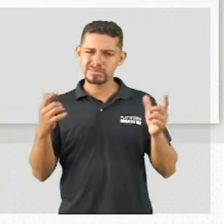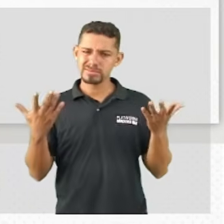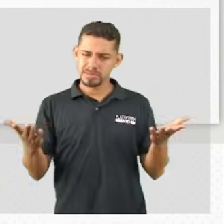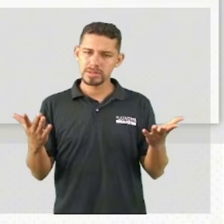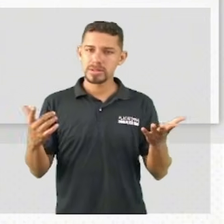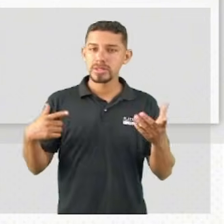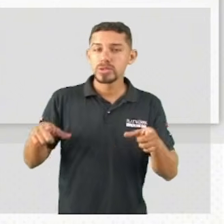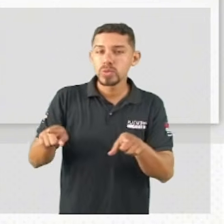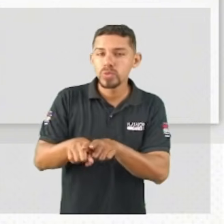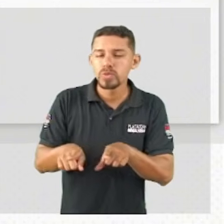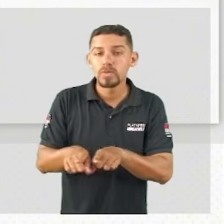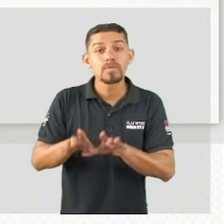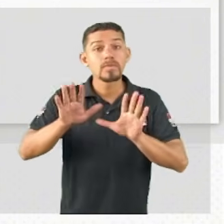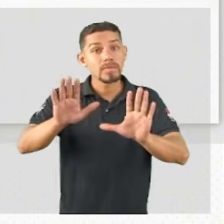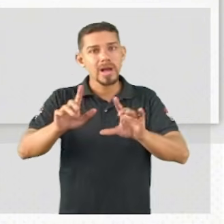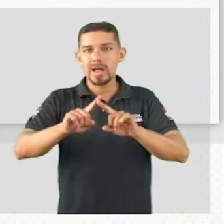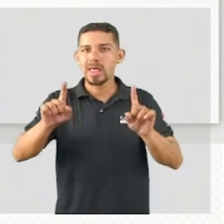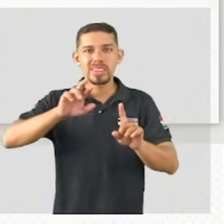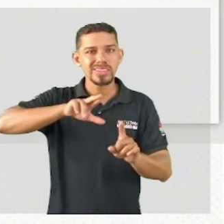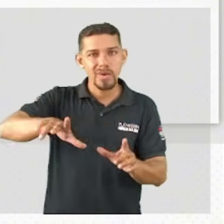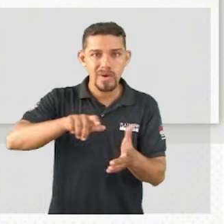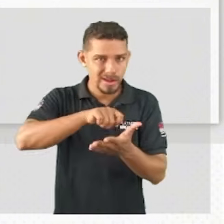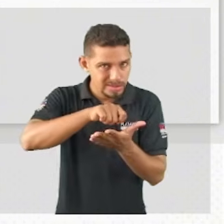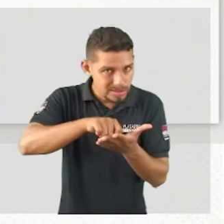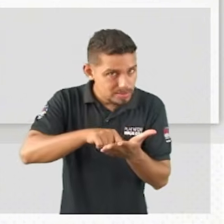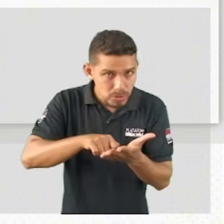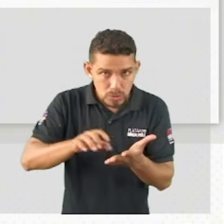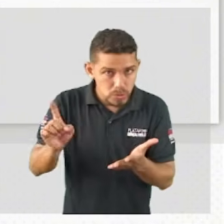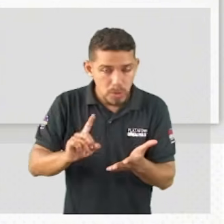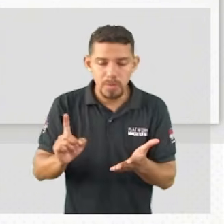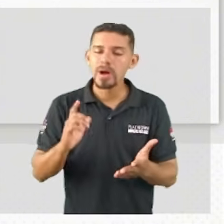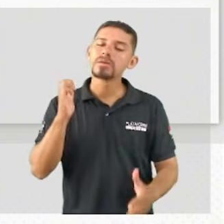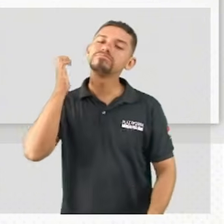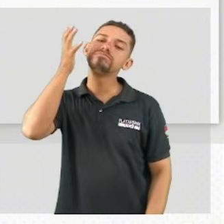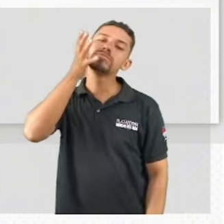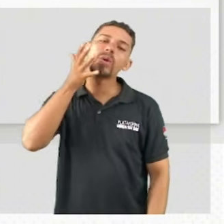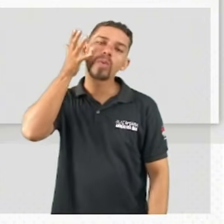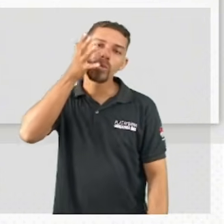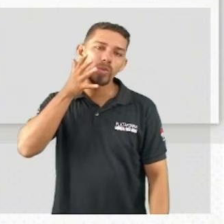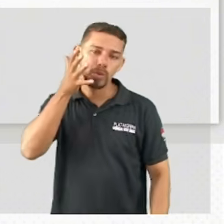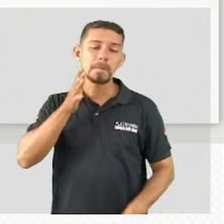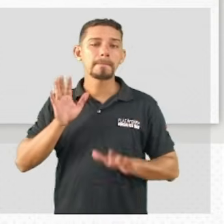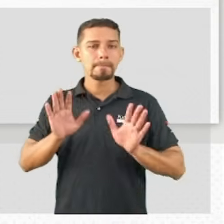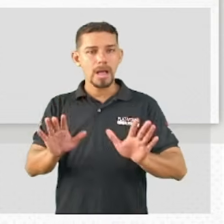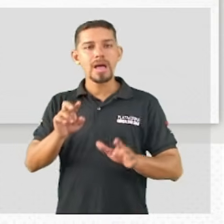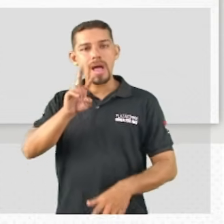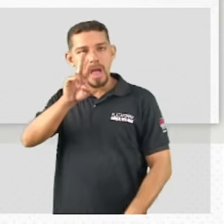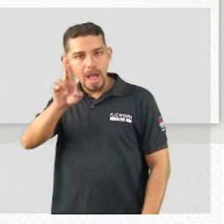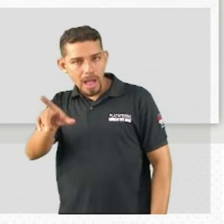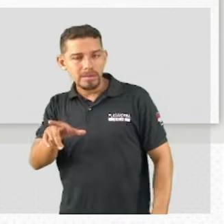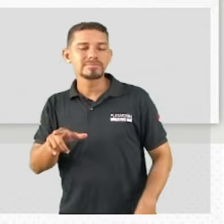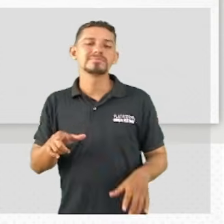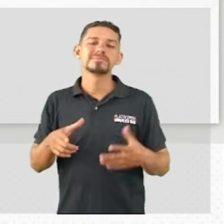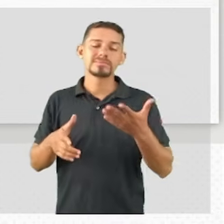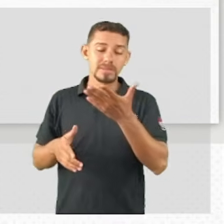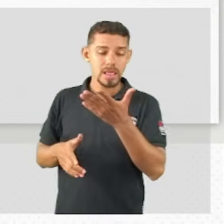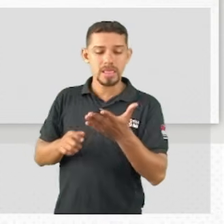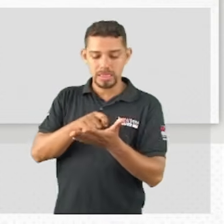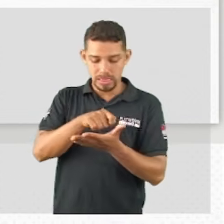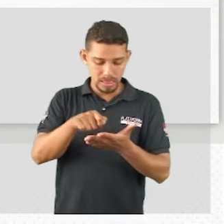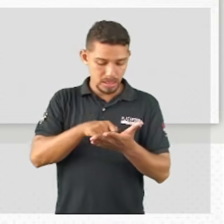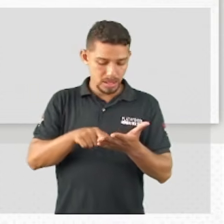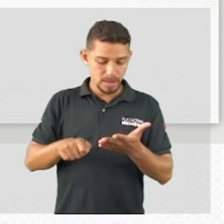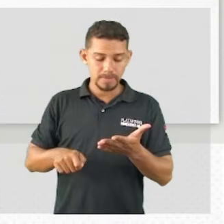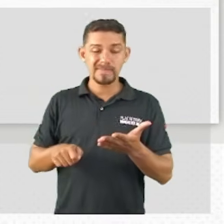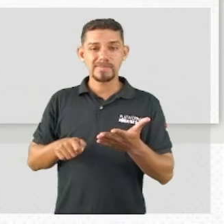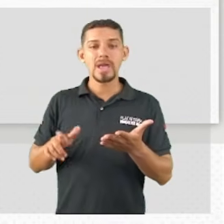demais textos. Ele só não é um texto escrito, é um texto da oralidade. Então esse é o gênero formal, debate público